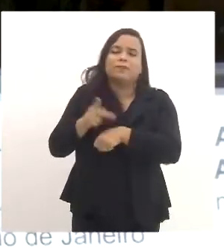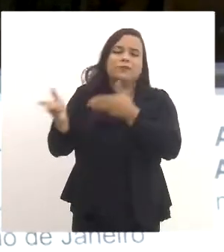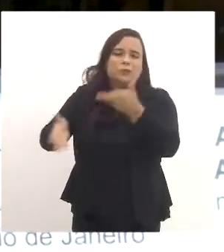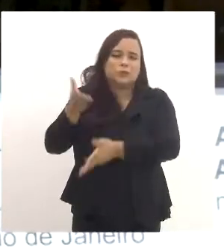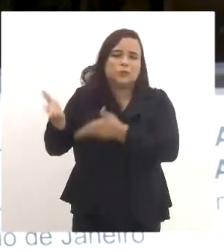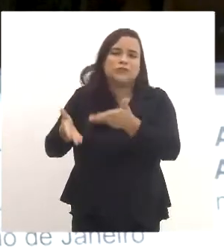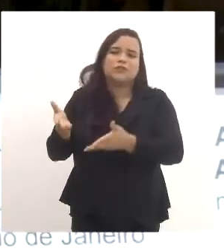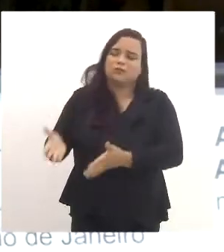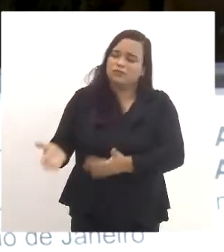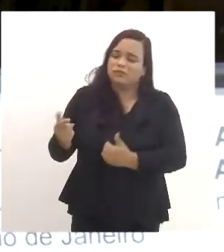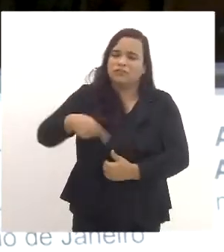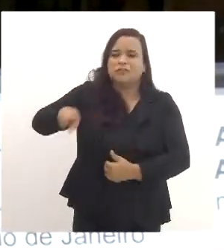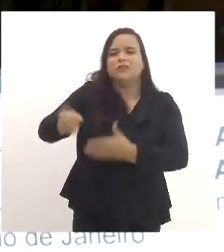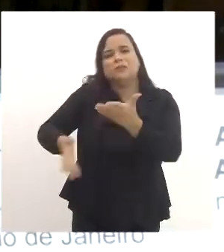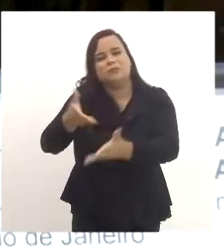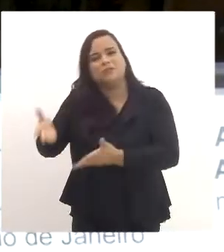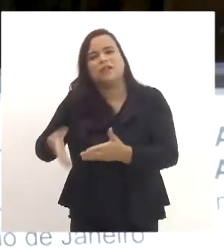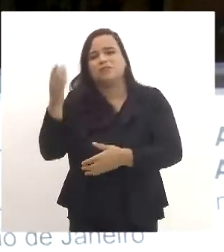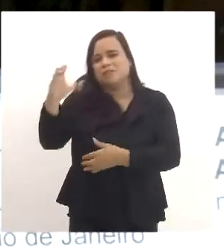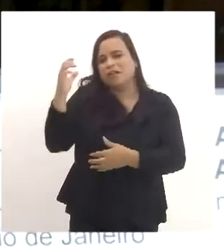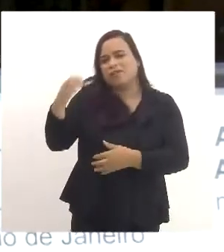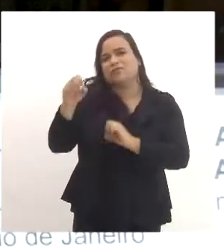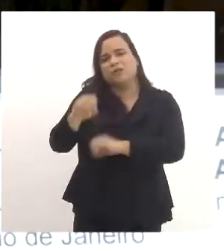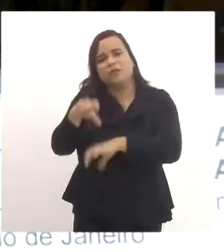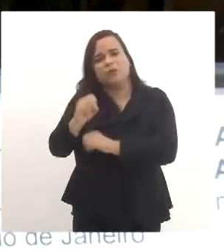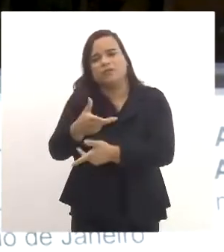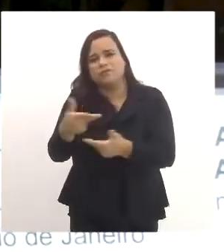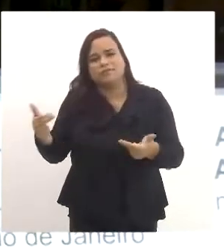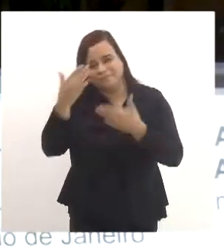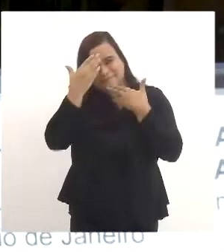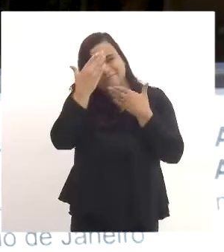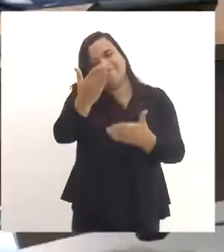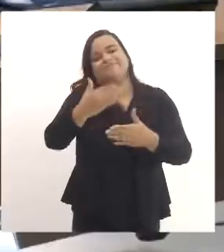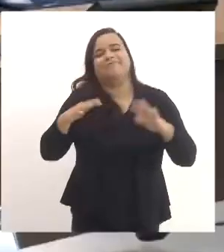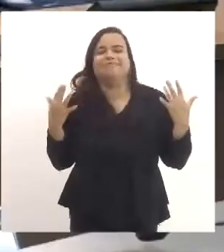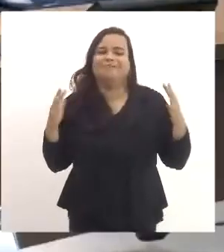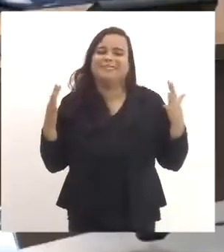nossa ciência, pela nossa educação superior. Muito obrigada.